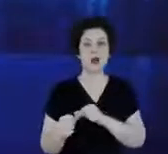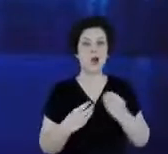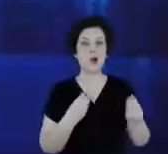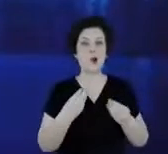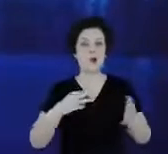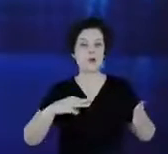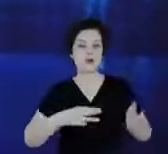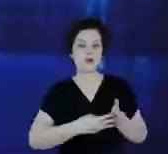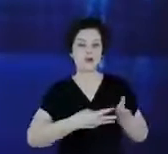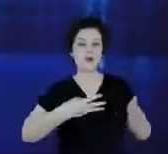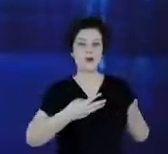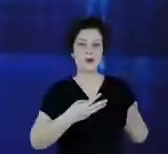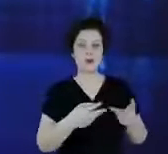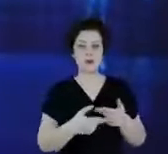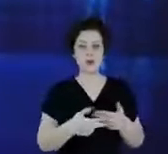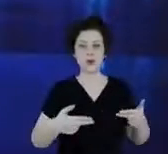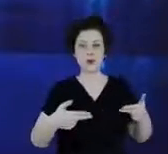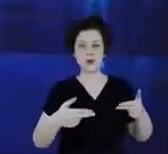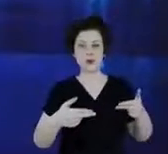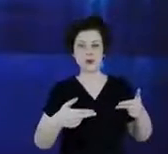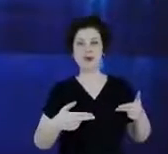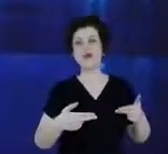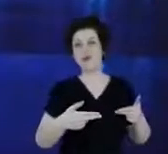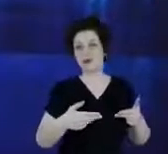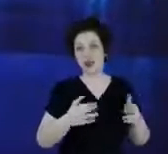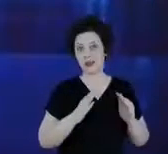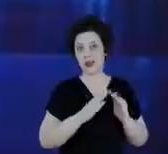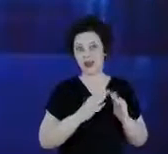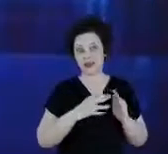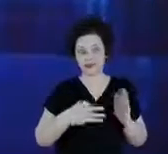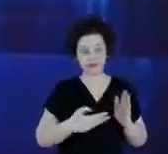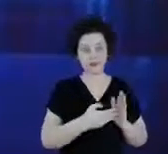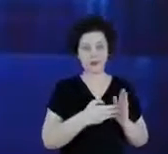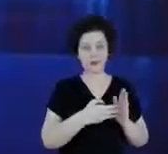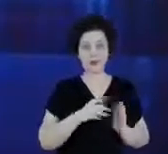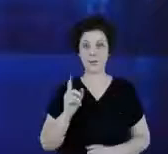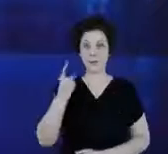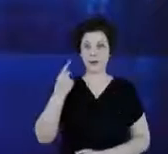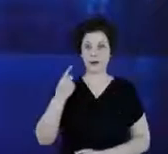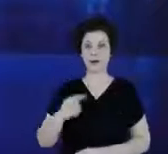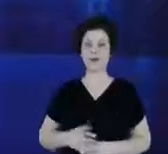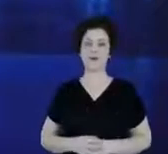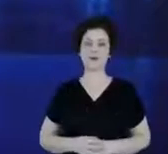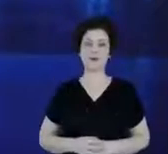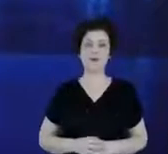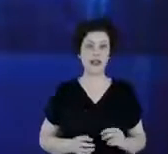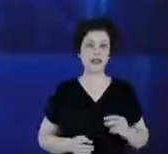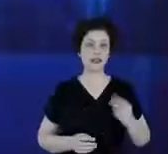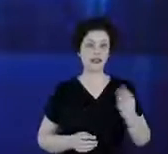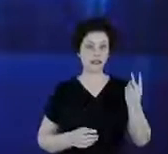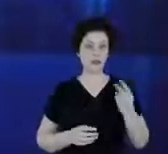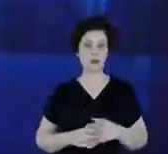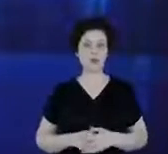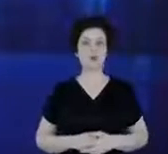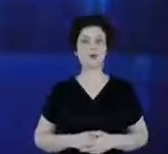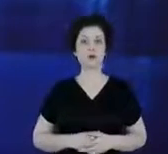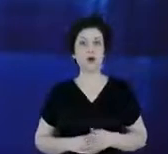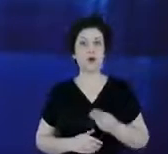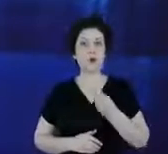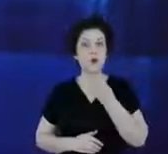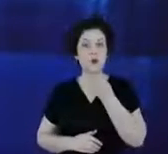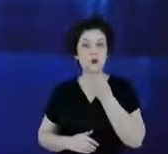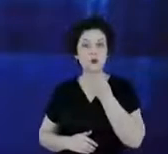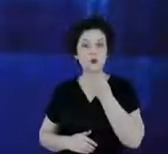conectam os seus dispositivos presentes nas suas casas Então esse é o primeiro ponto segundo ponto que é uma oportunidade